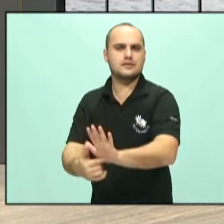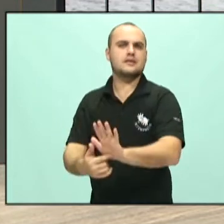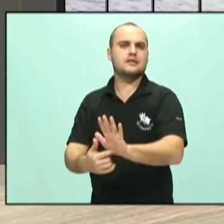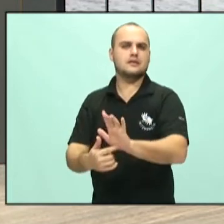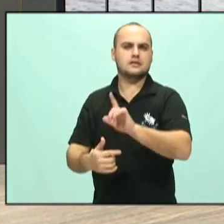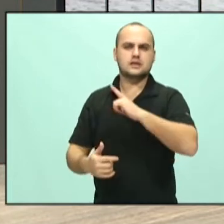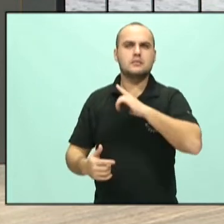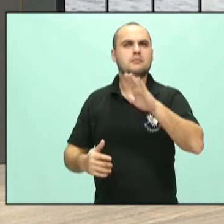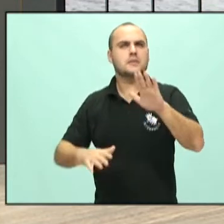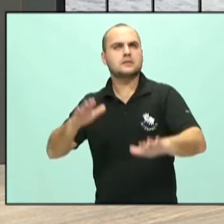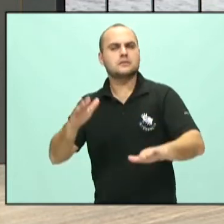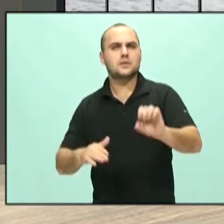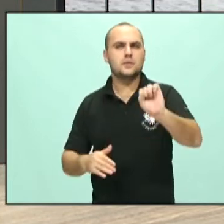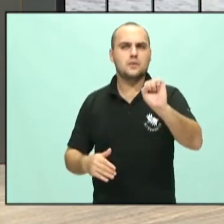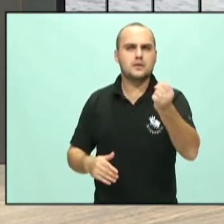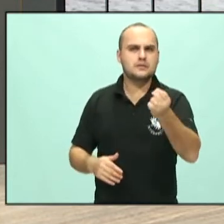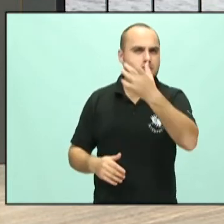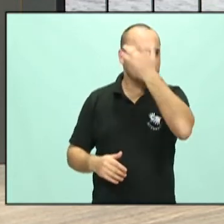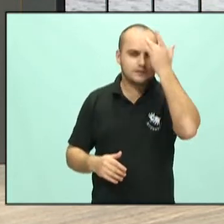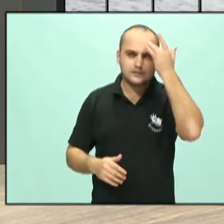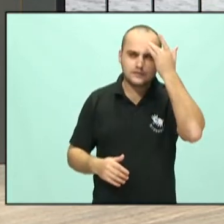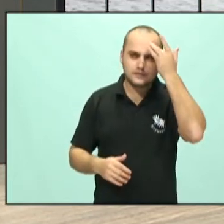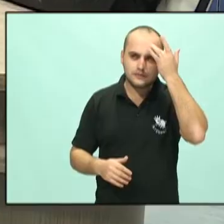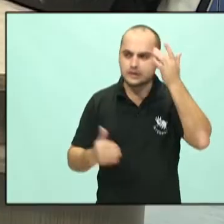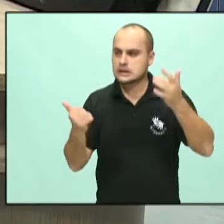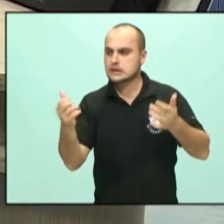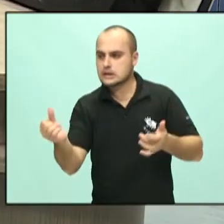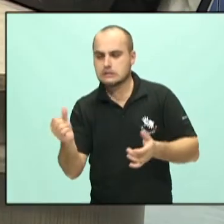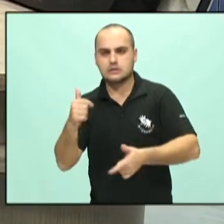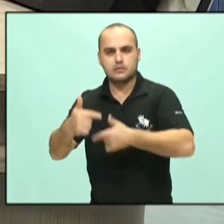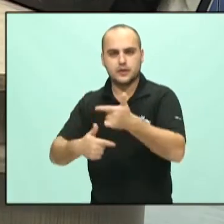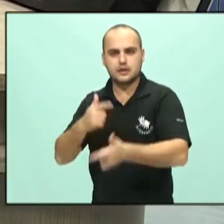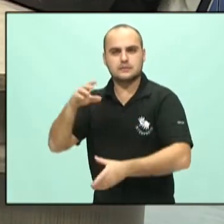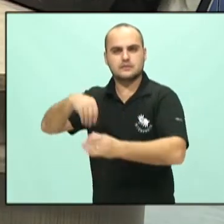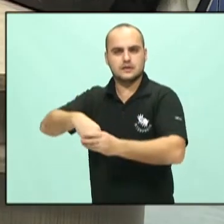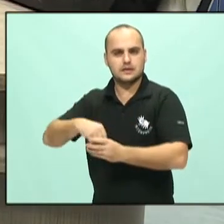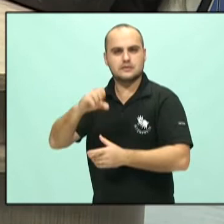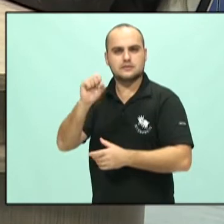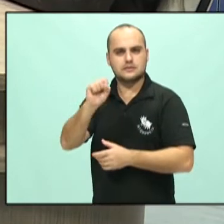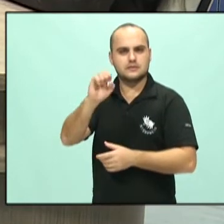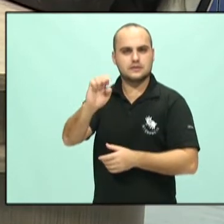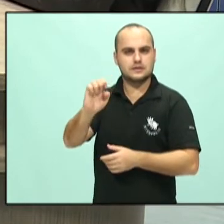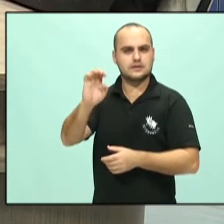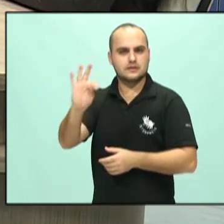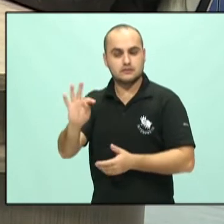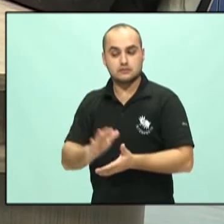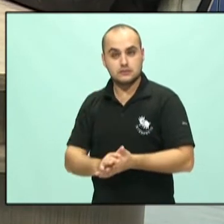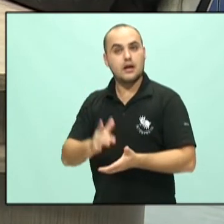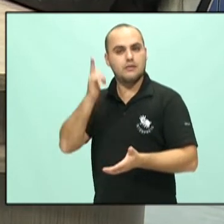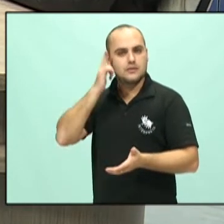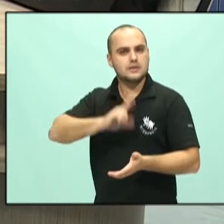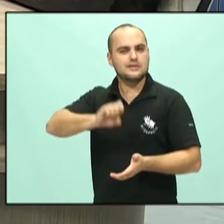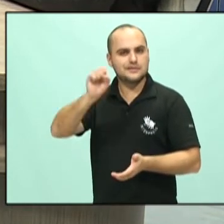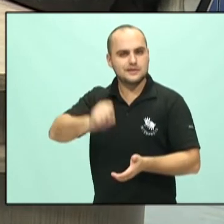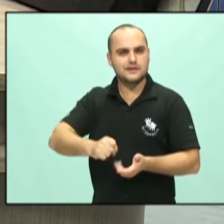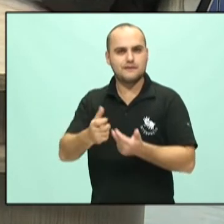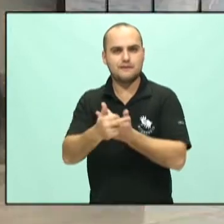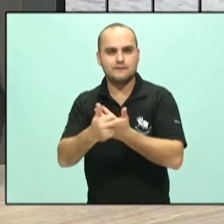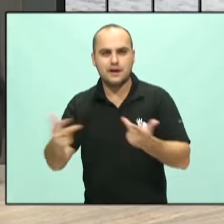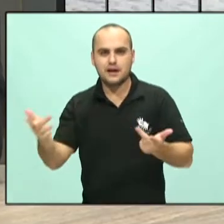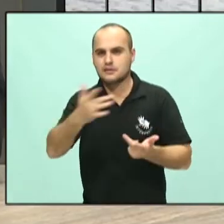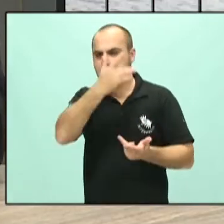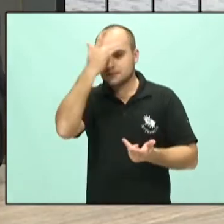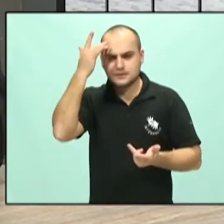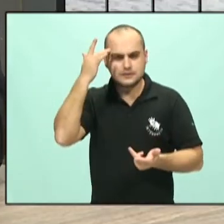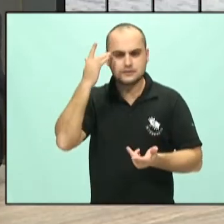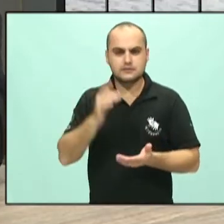18 pessoas ali, que 16 ficaram em 7, né? E a gente conseguiu bastante esse intercâmbio de pessoas, né?